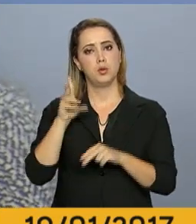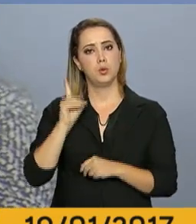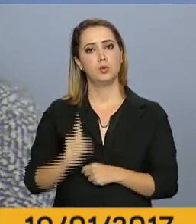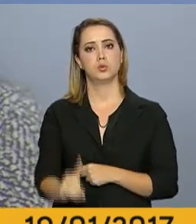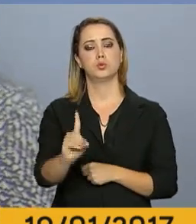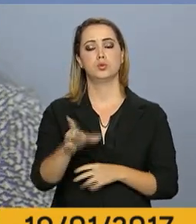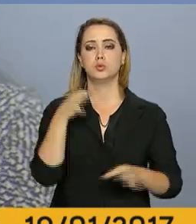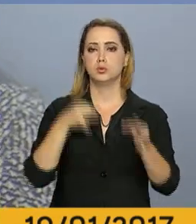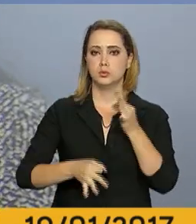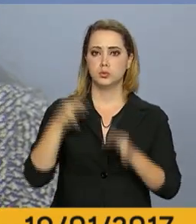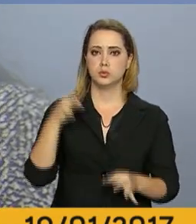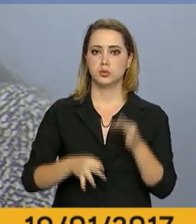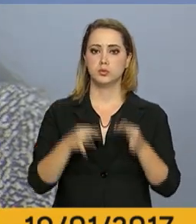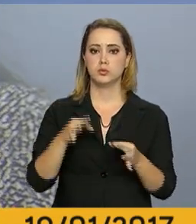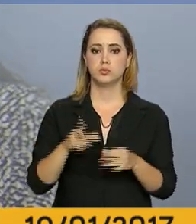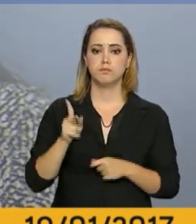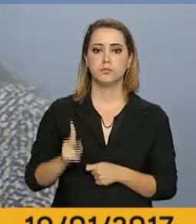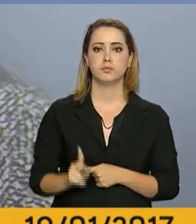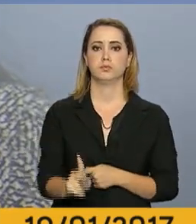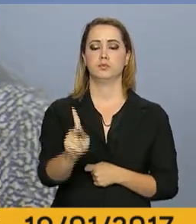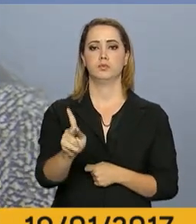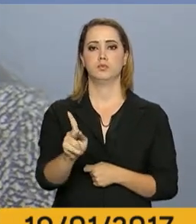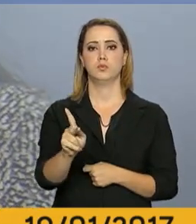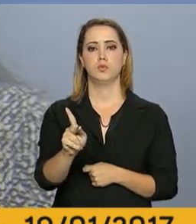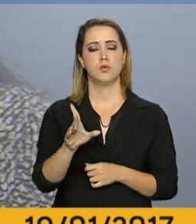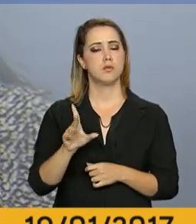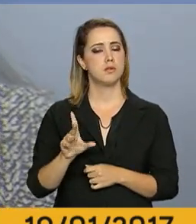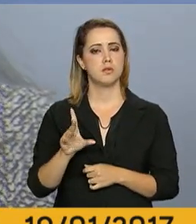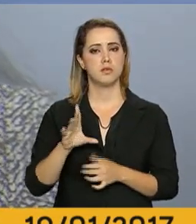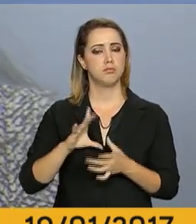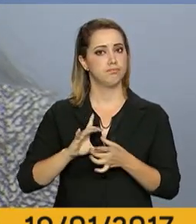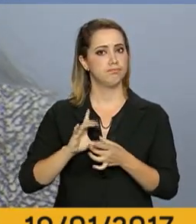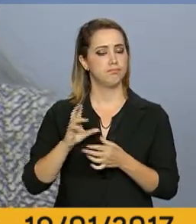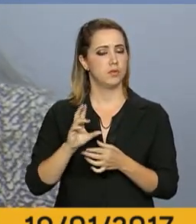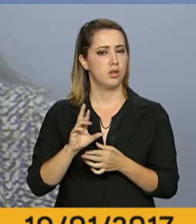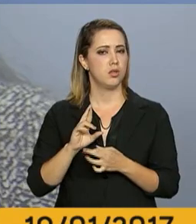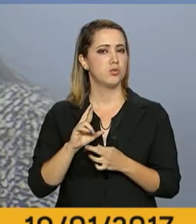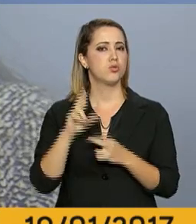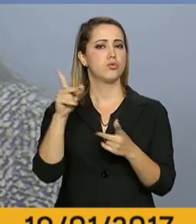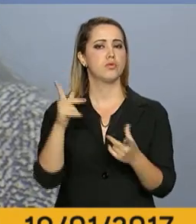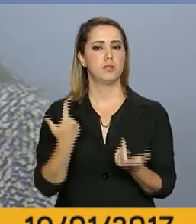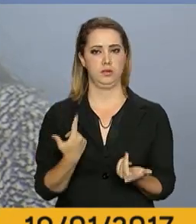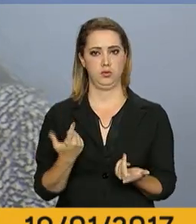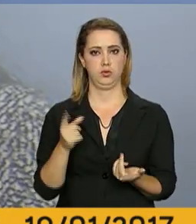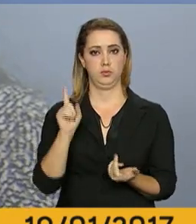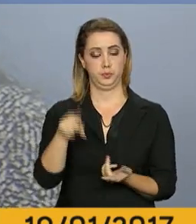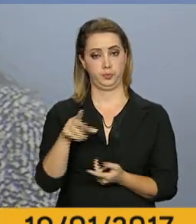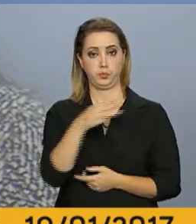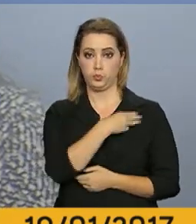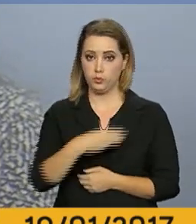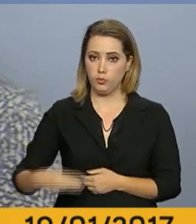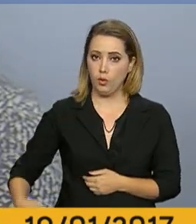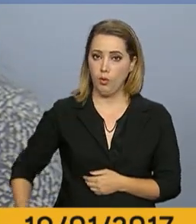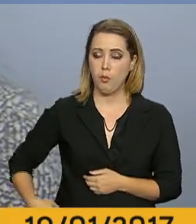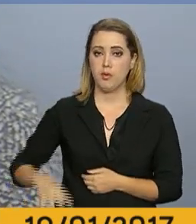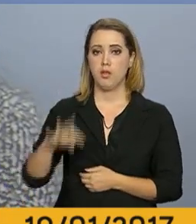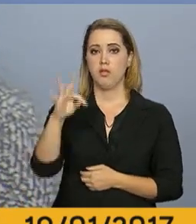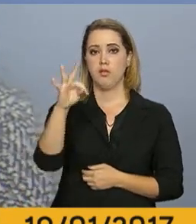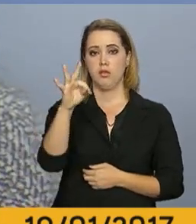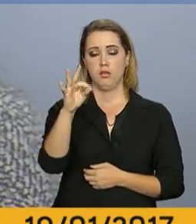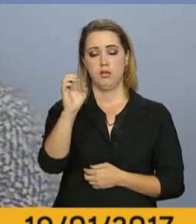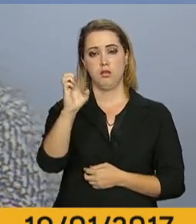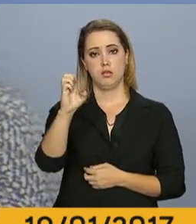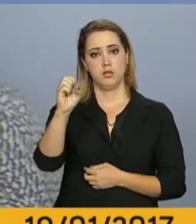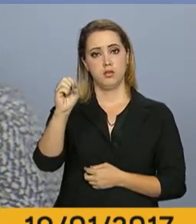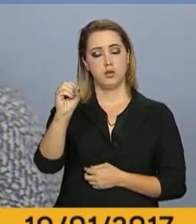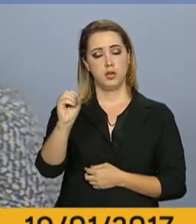da justiça sempre o distinguiram. O ministro Thiori Zavascki era